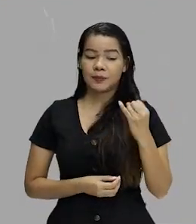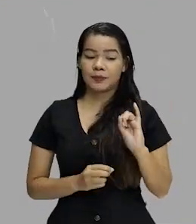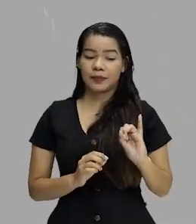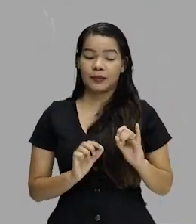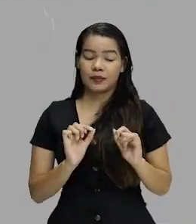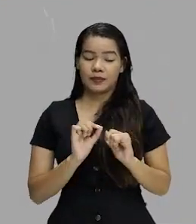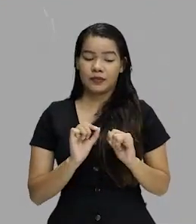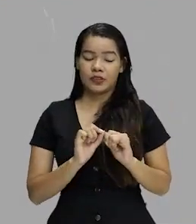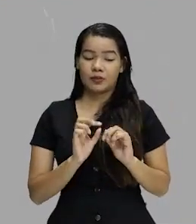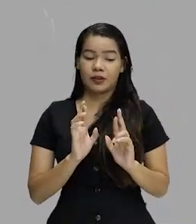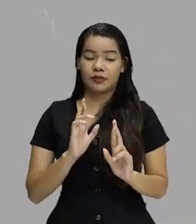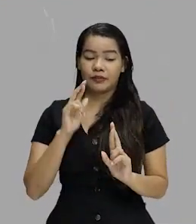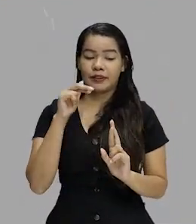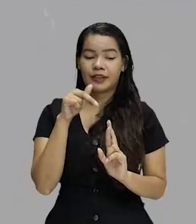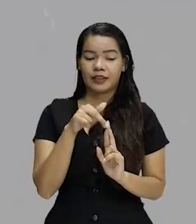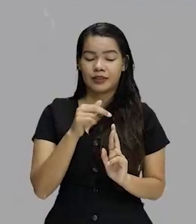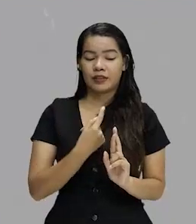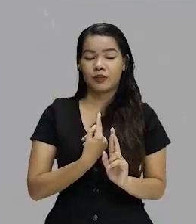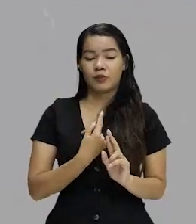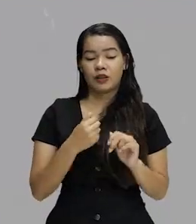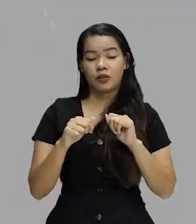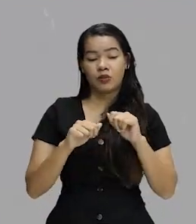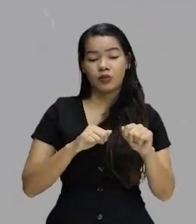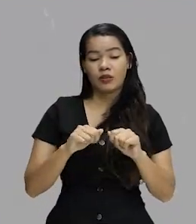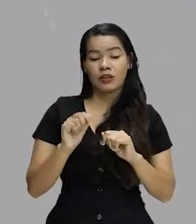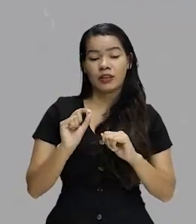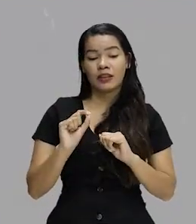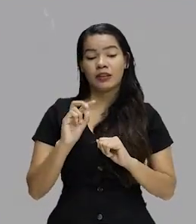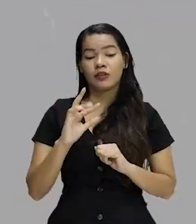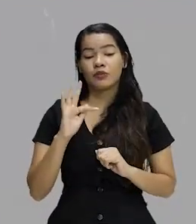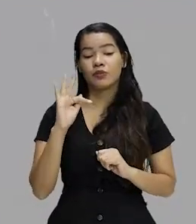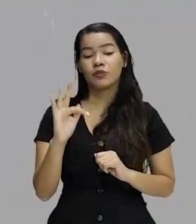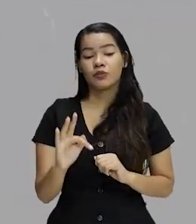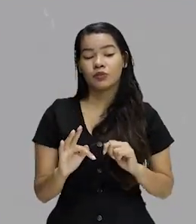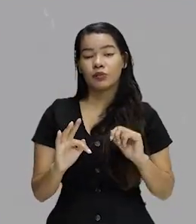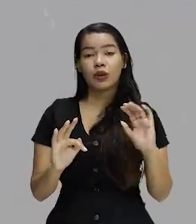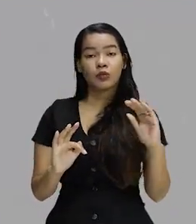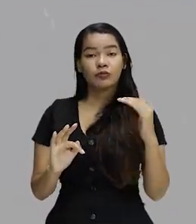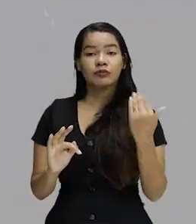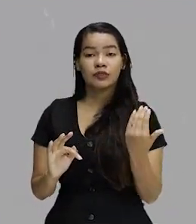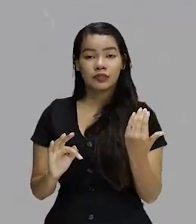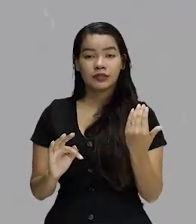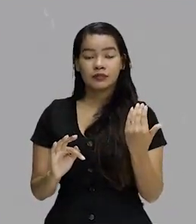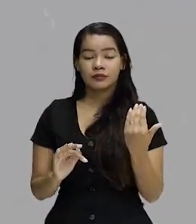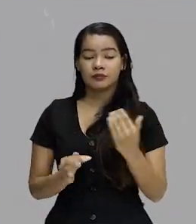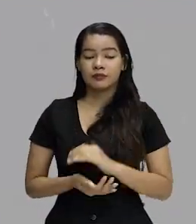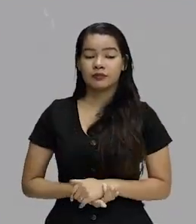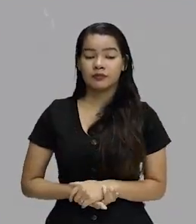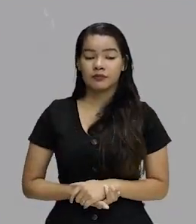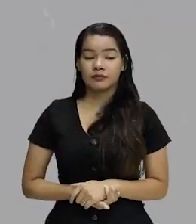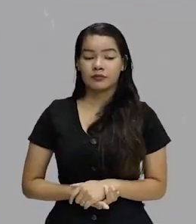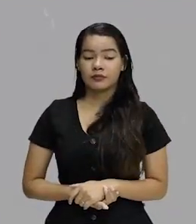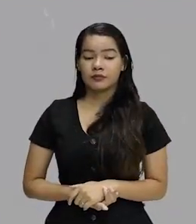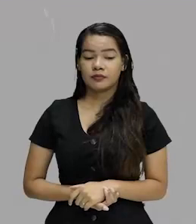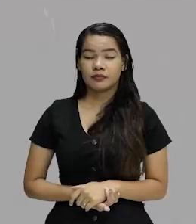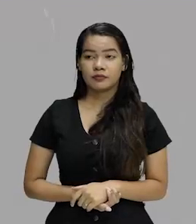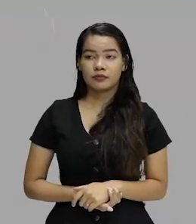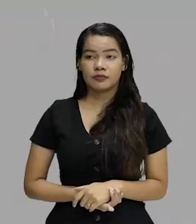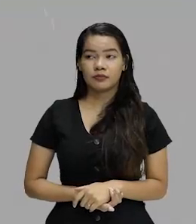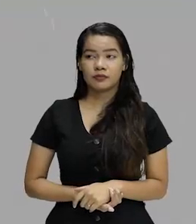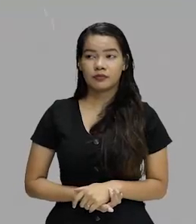uma referência de uma ação que ainda vai acontecer, né, para prever um evento futuro. It will